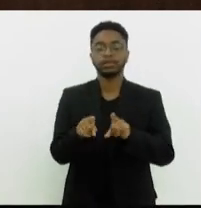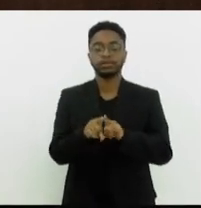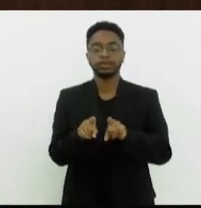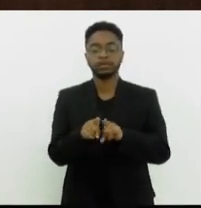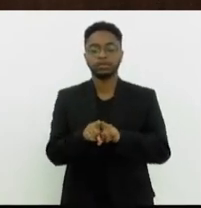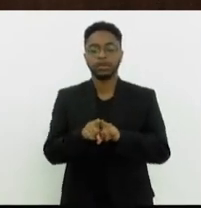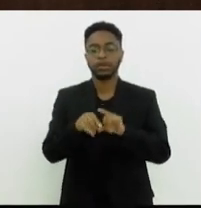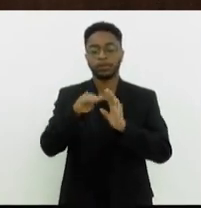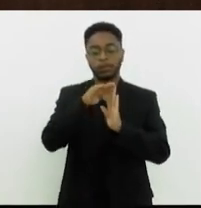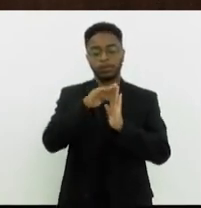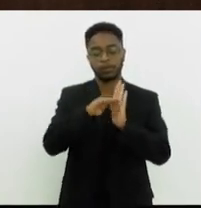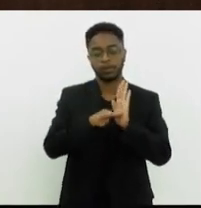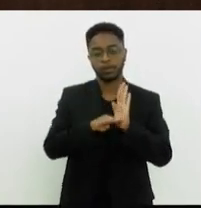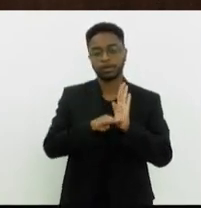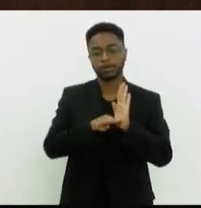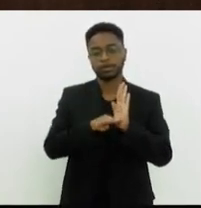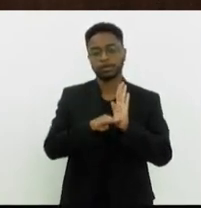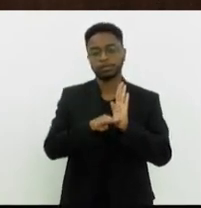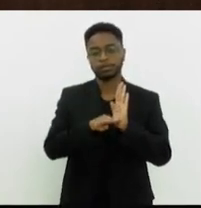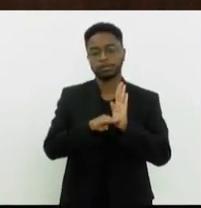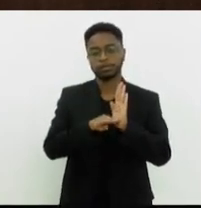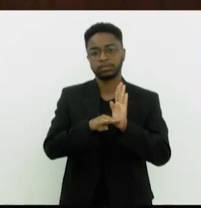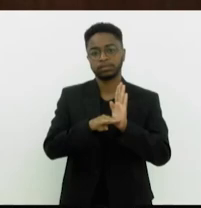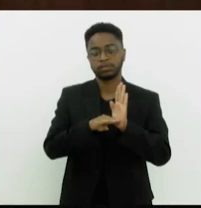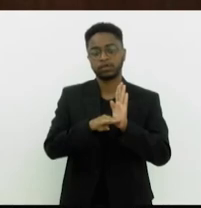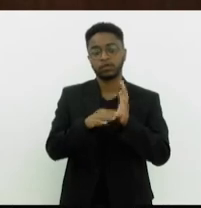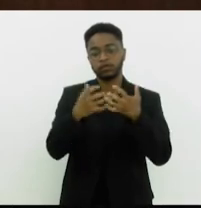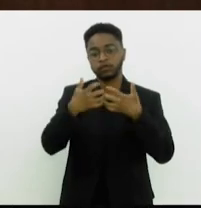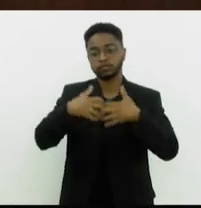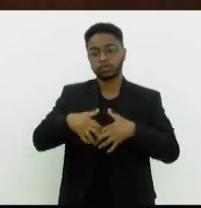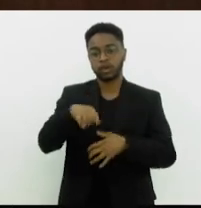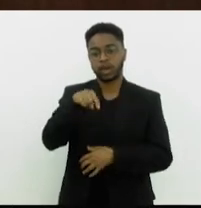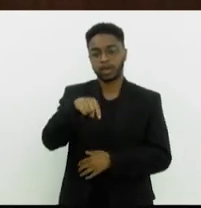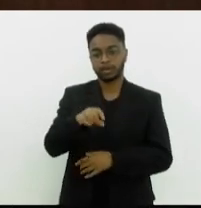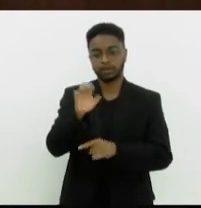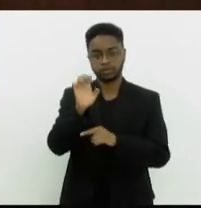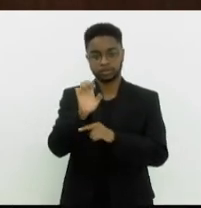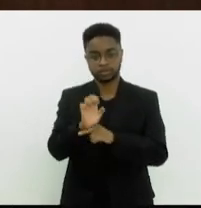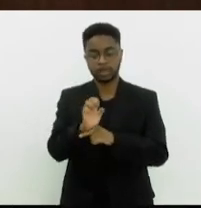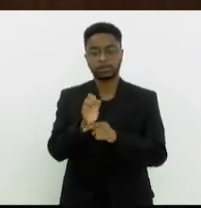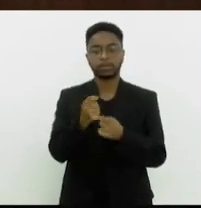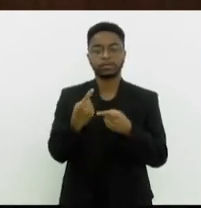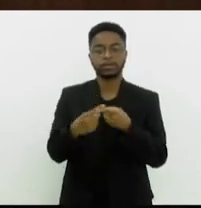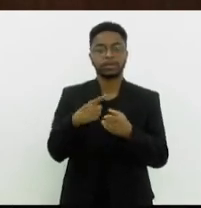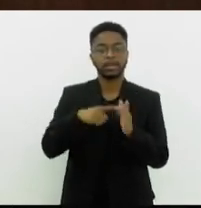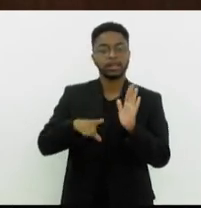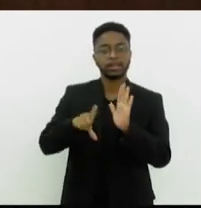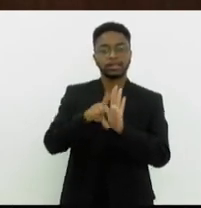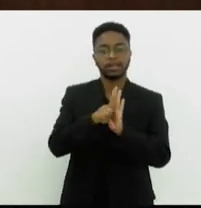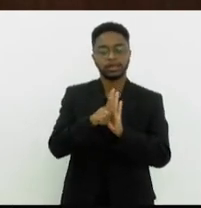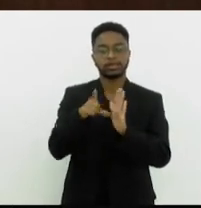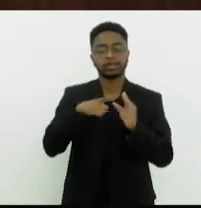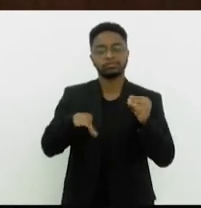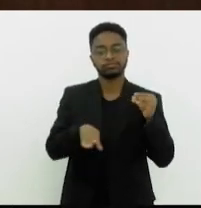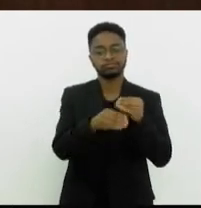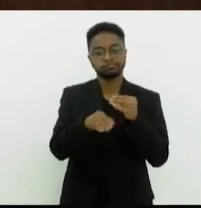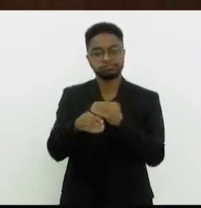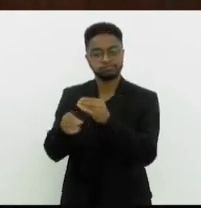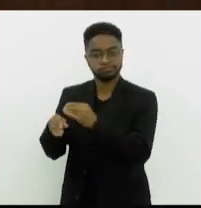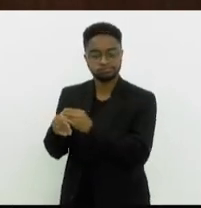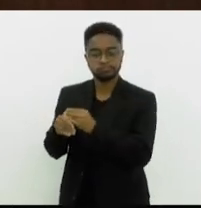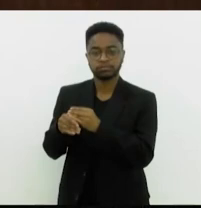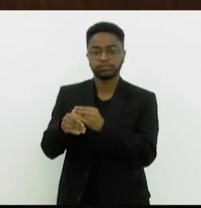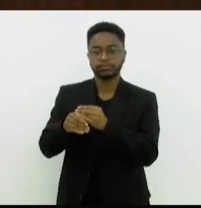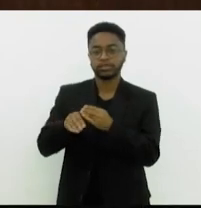esse programa passe a funcionar no Estado, uma lei que recebeu emendas, contribuição